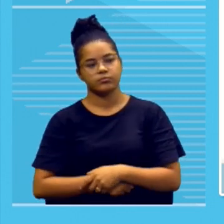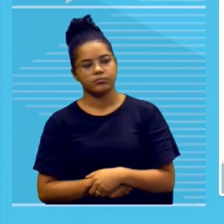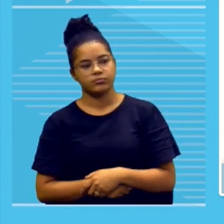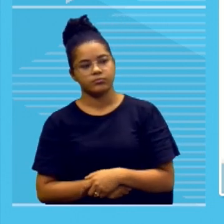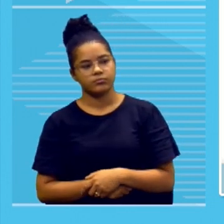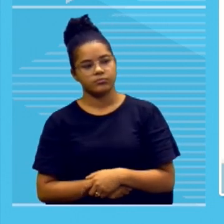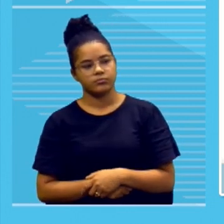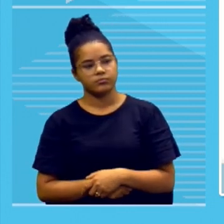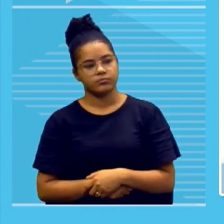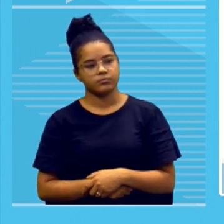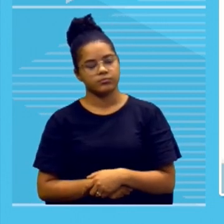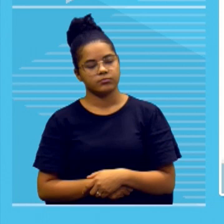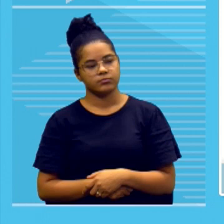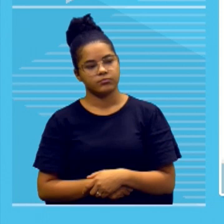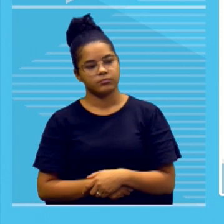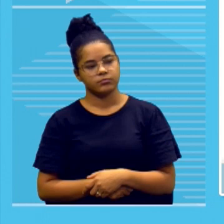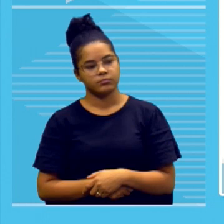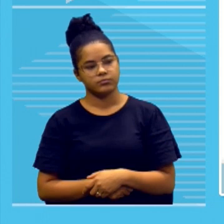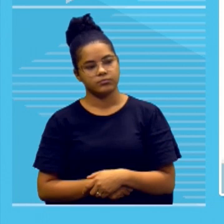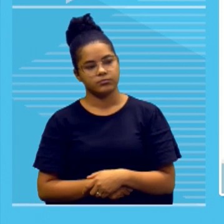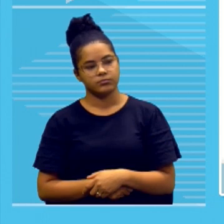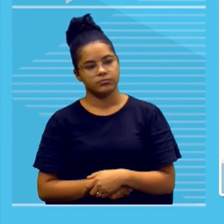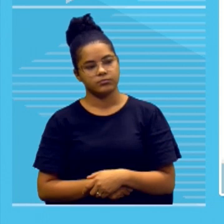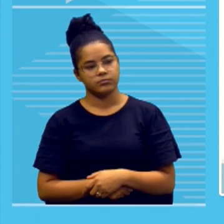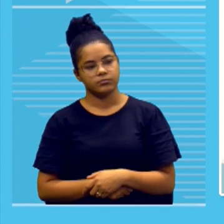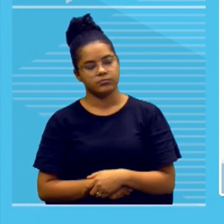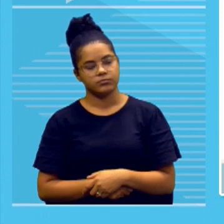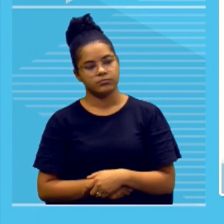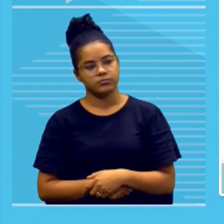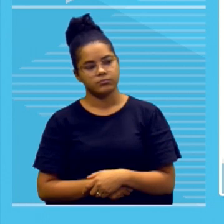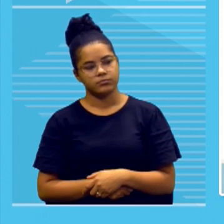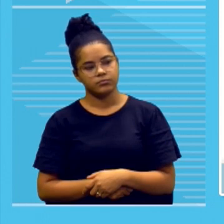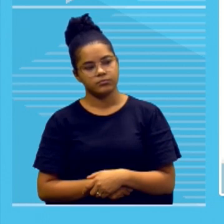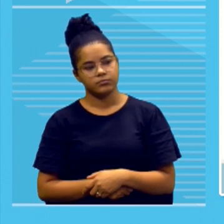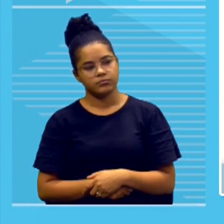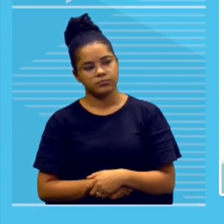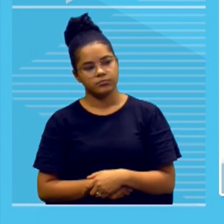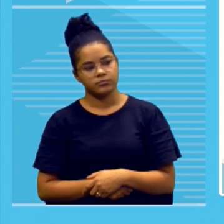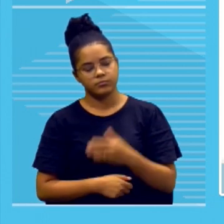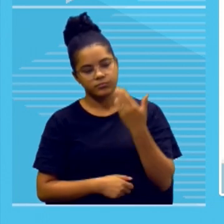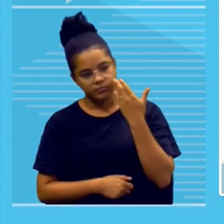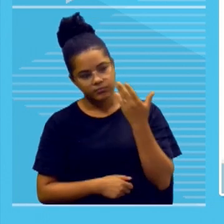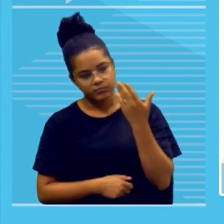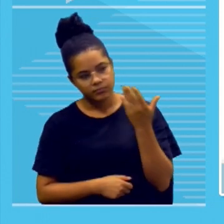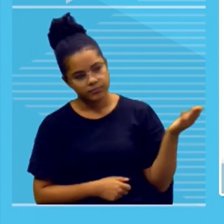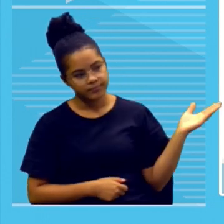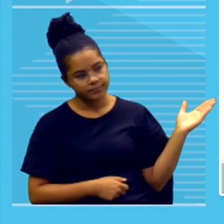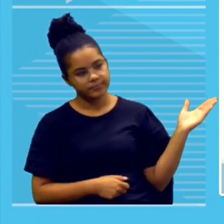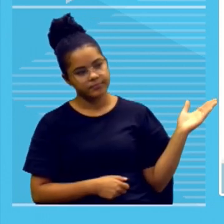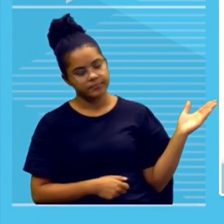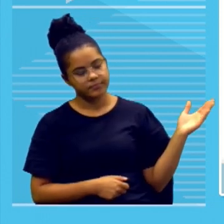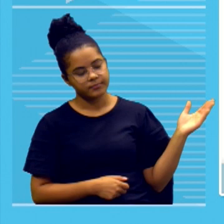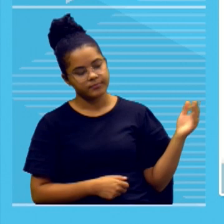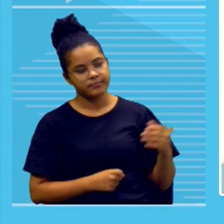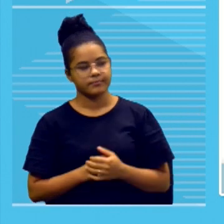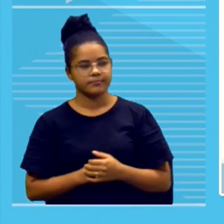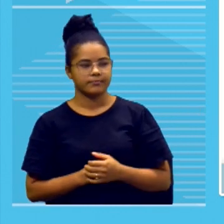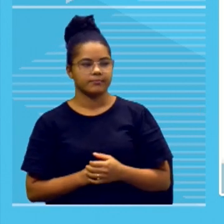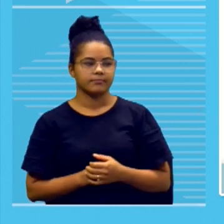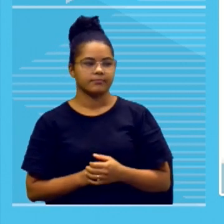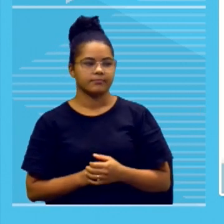indireto. Professor, então, peraí. Esse verbo aqui é transitivo direto e indireto.